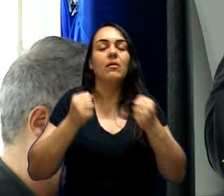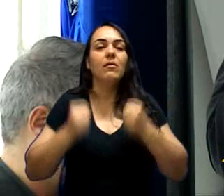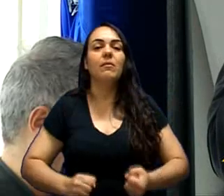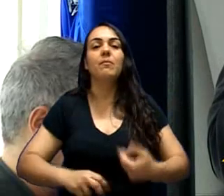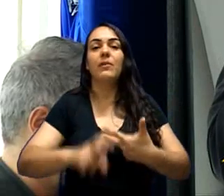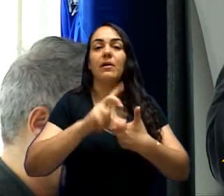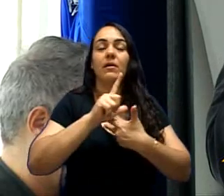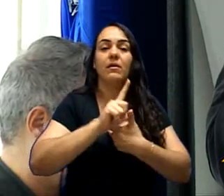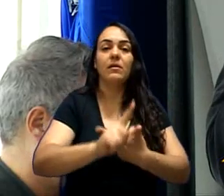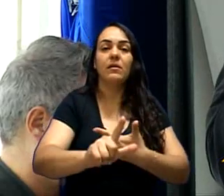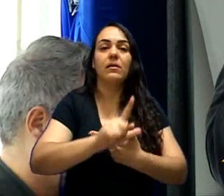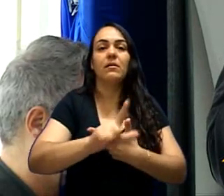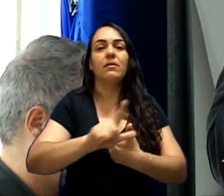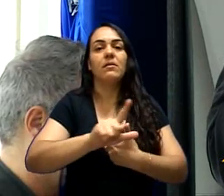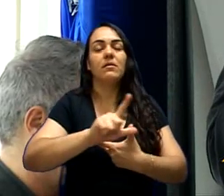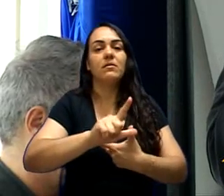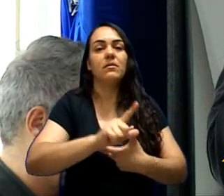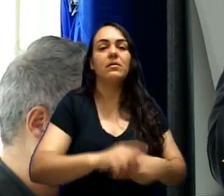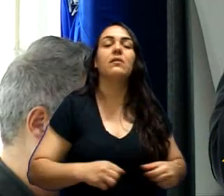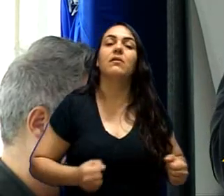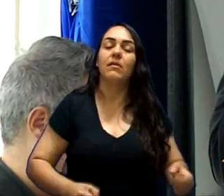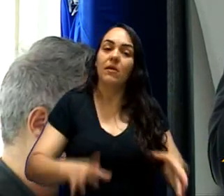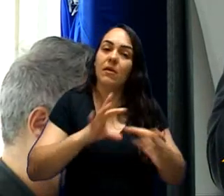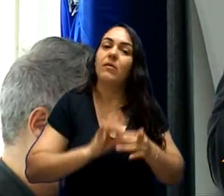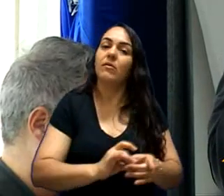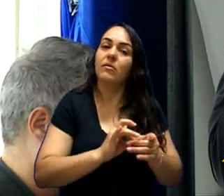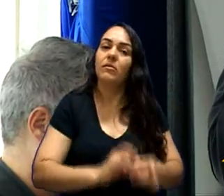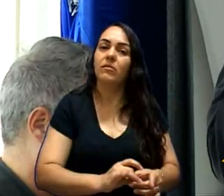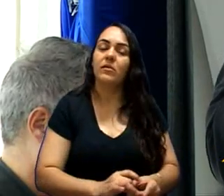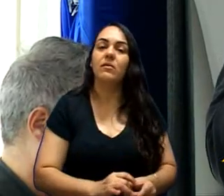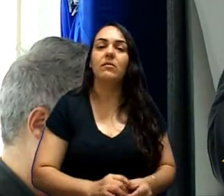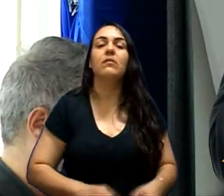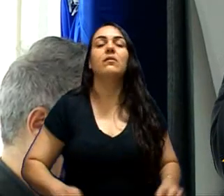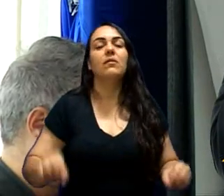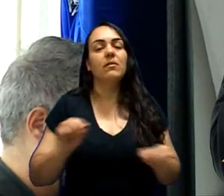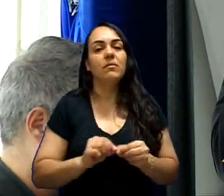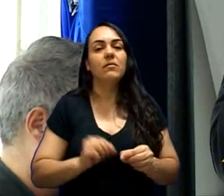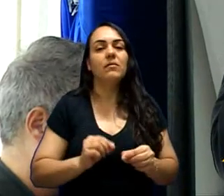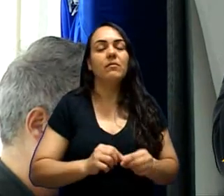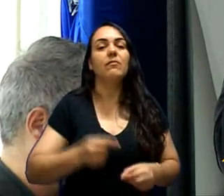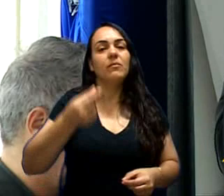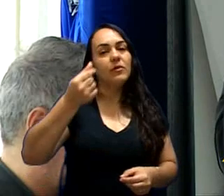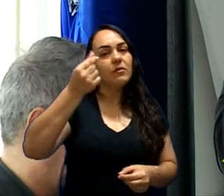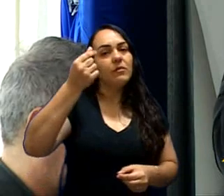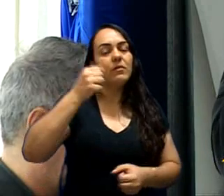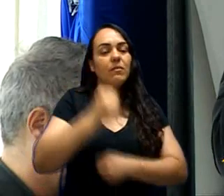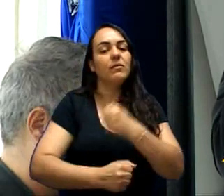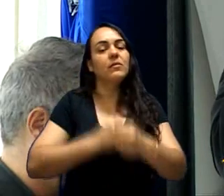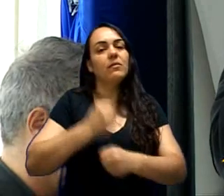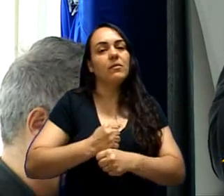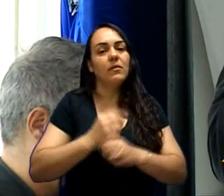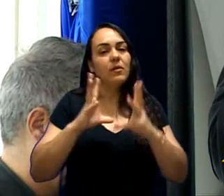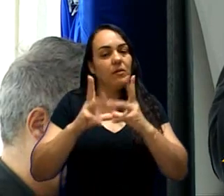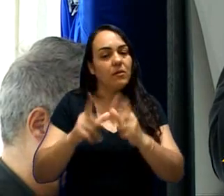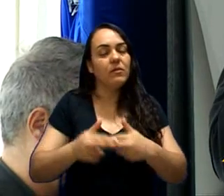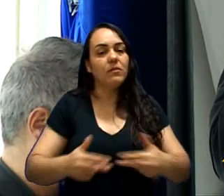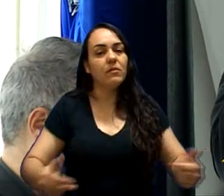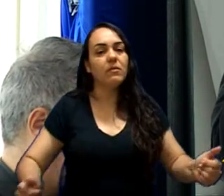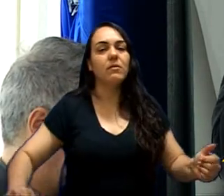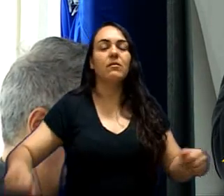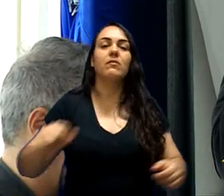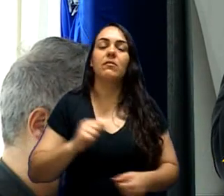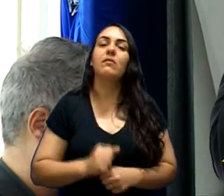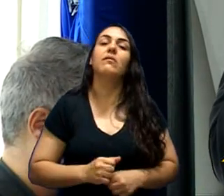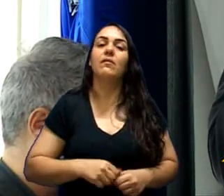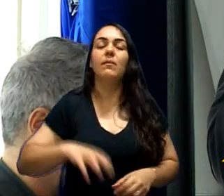Legislativo participe da destinação de uma fração do orçamento anual em todas as instâncias,